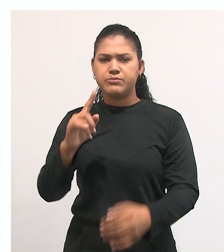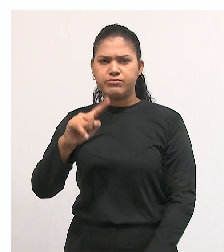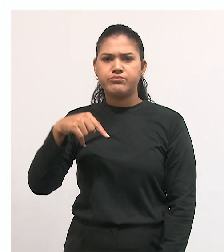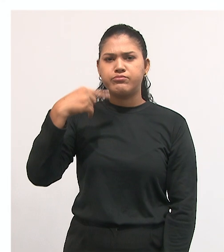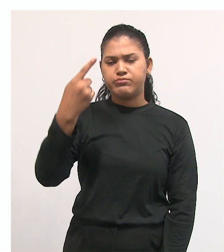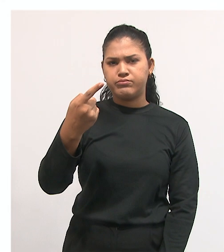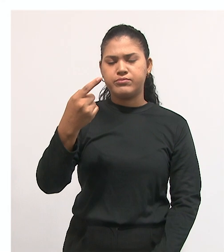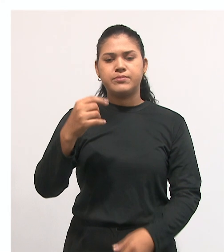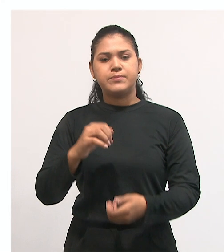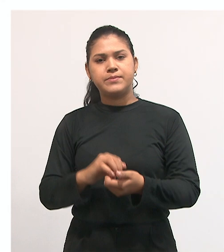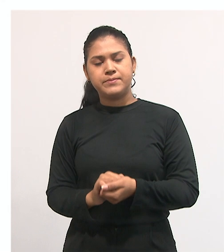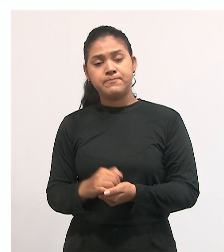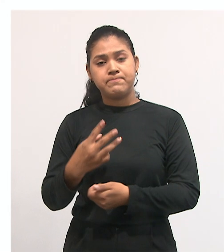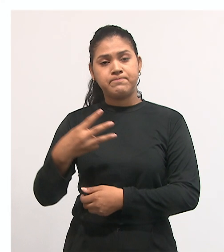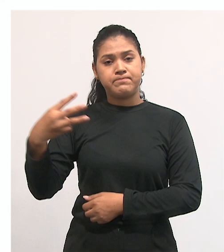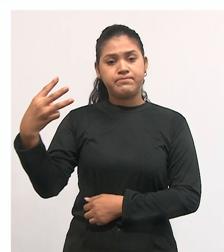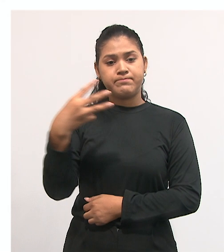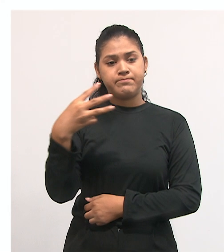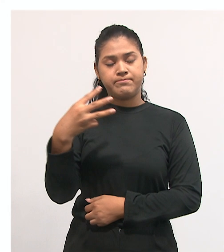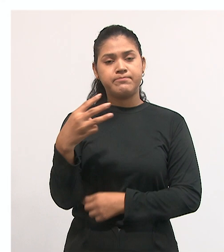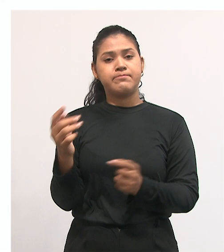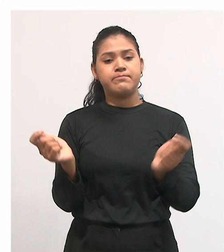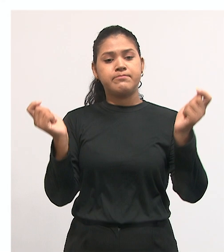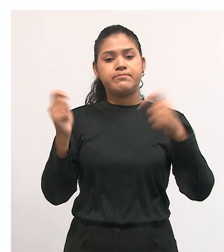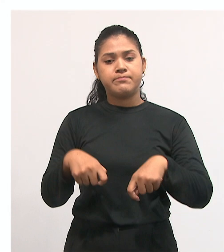próximo slide, né? Capacidade